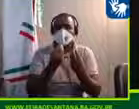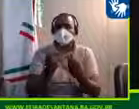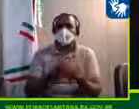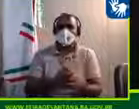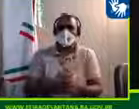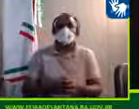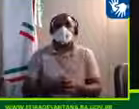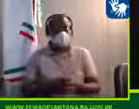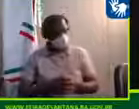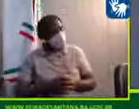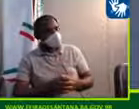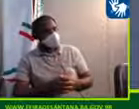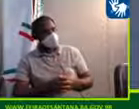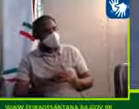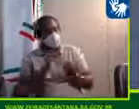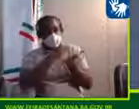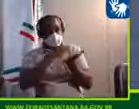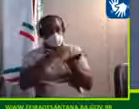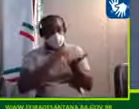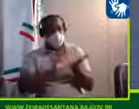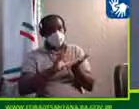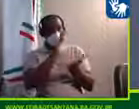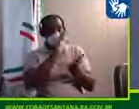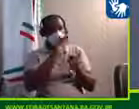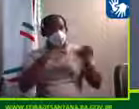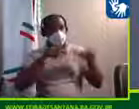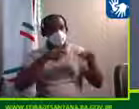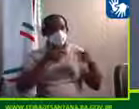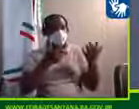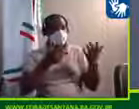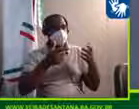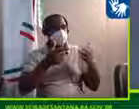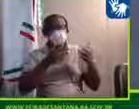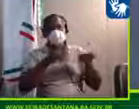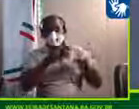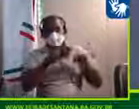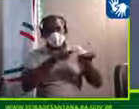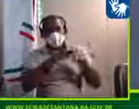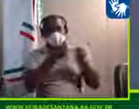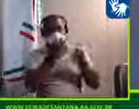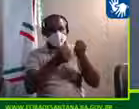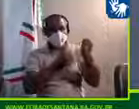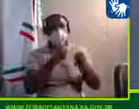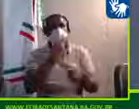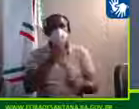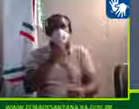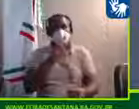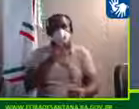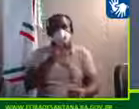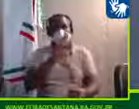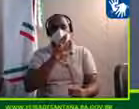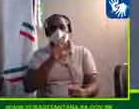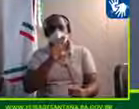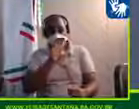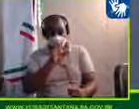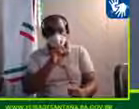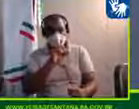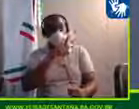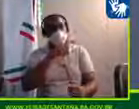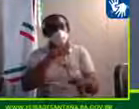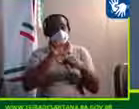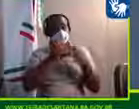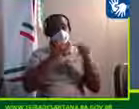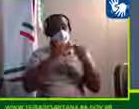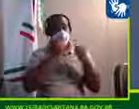O secretário de Transporte e Trânsito em Feira, o secretário Saulo, nesse momento também, por nossa